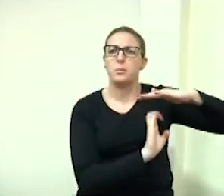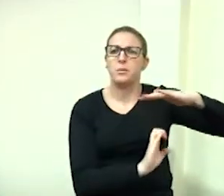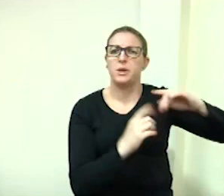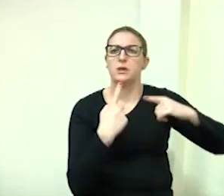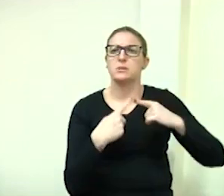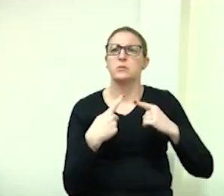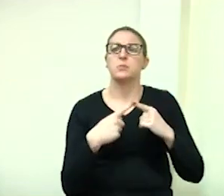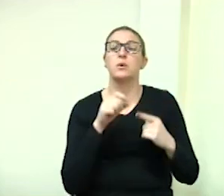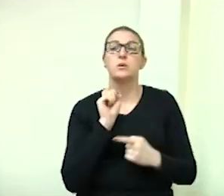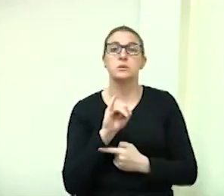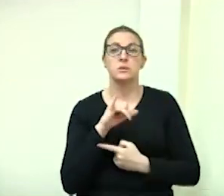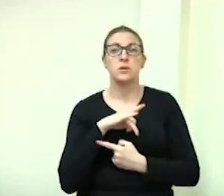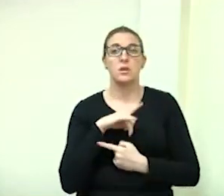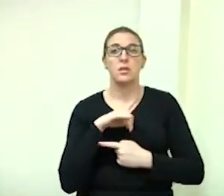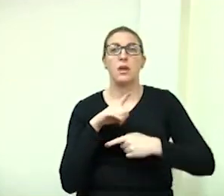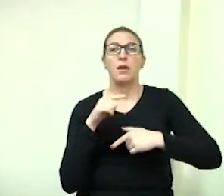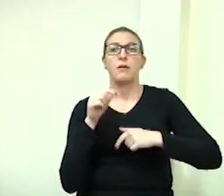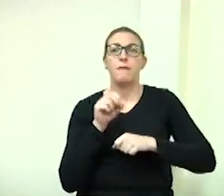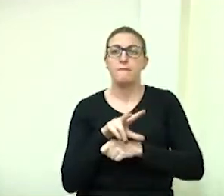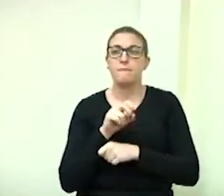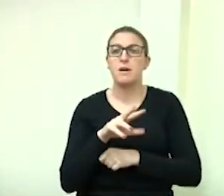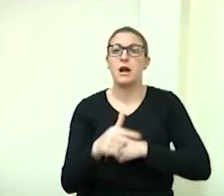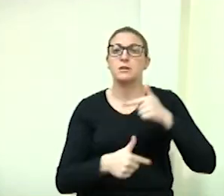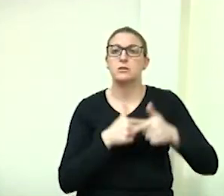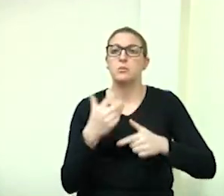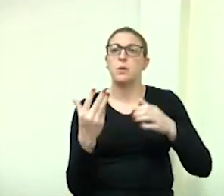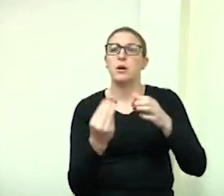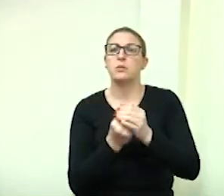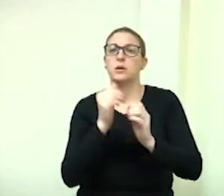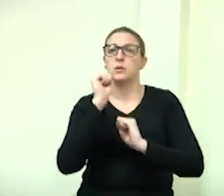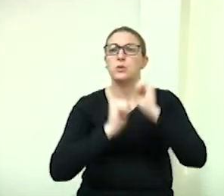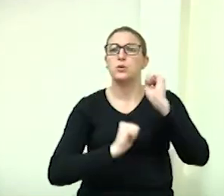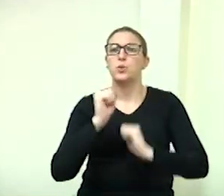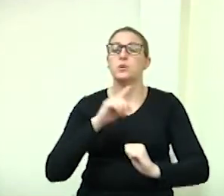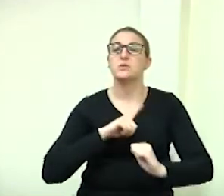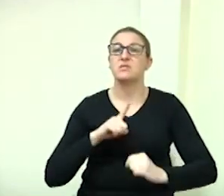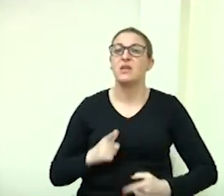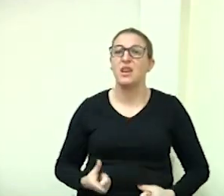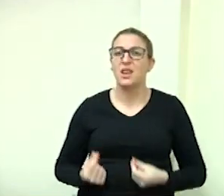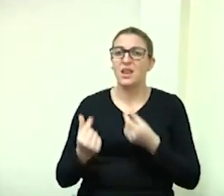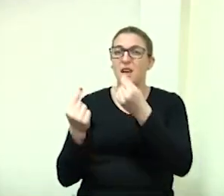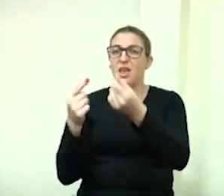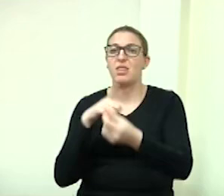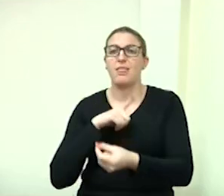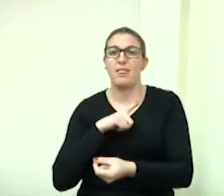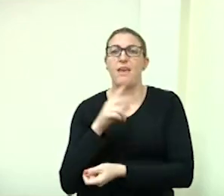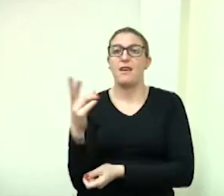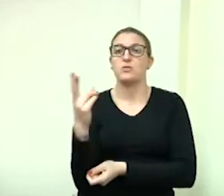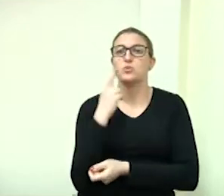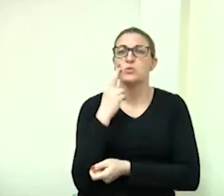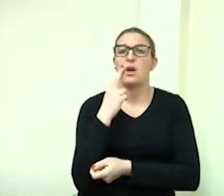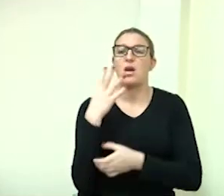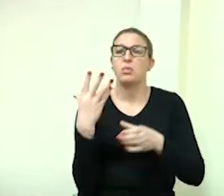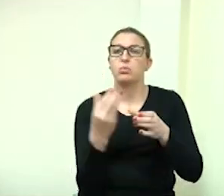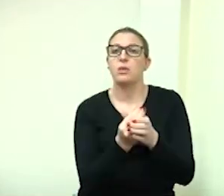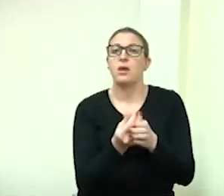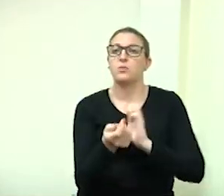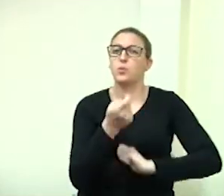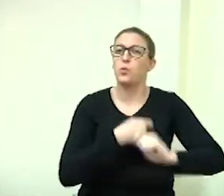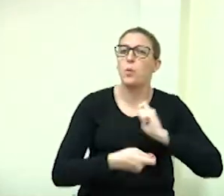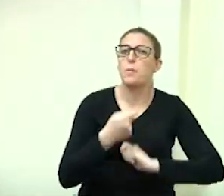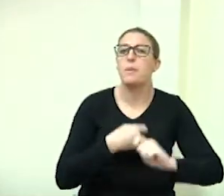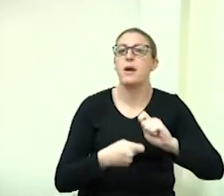emprego na indústria tem renda e se tem renda tem resultado no comércio tem